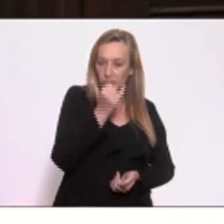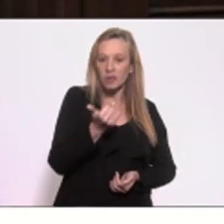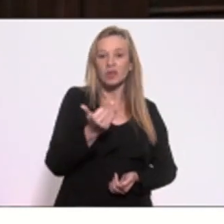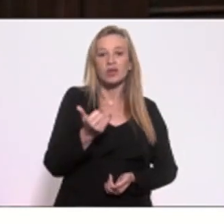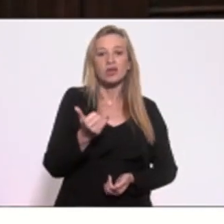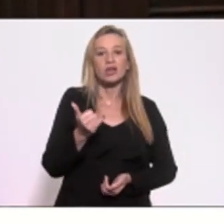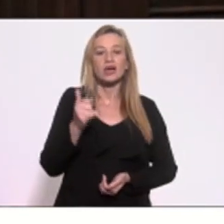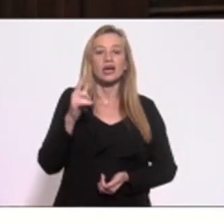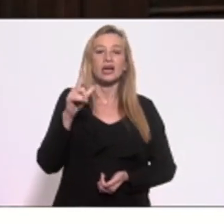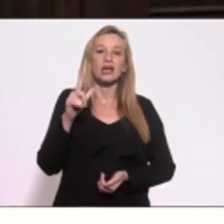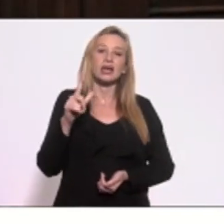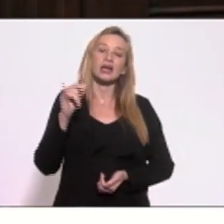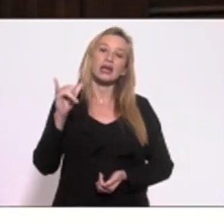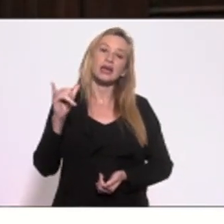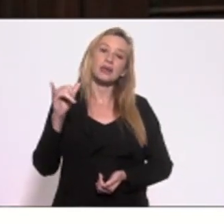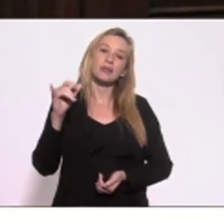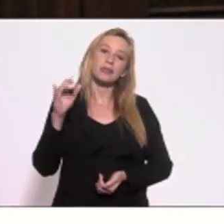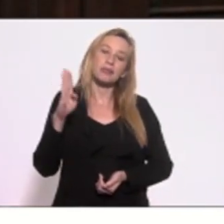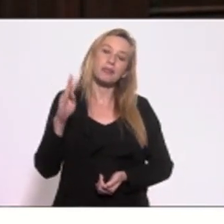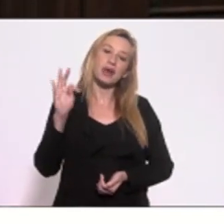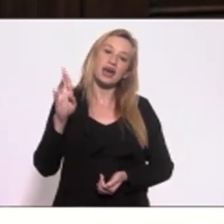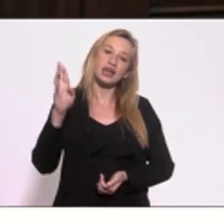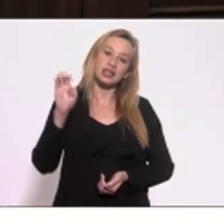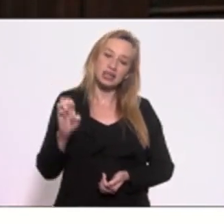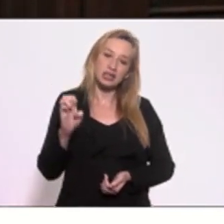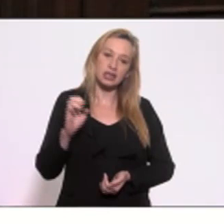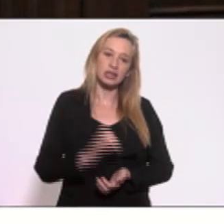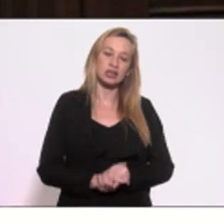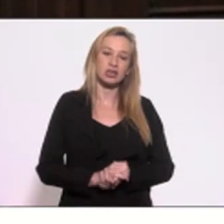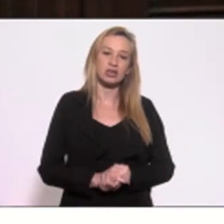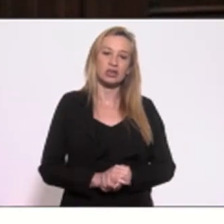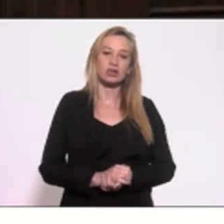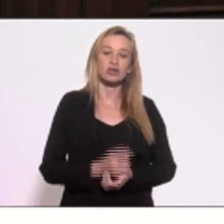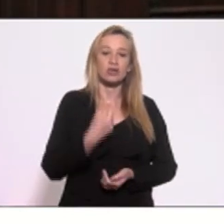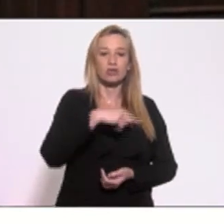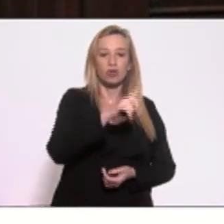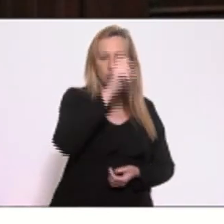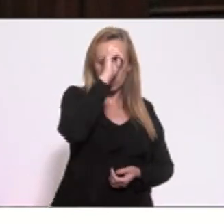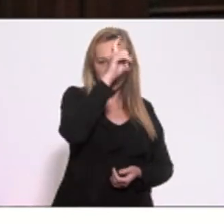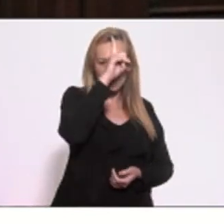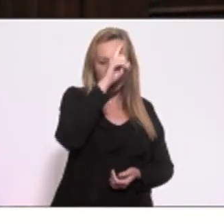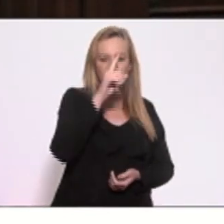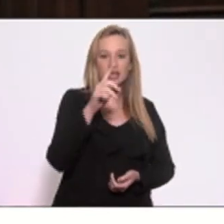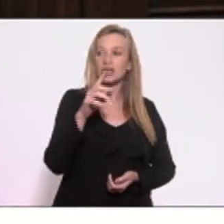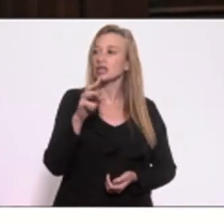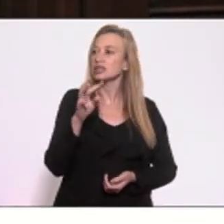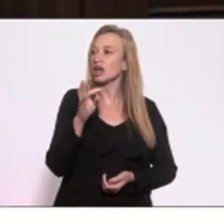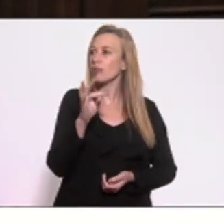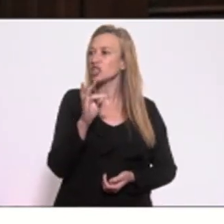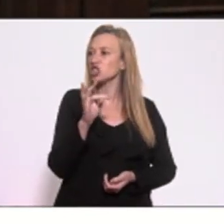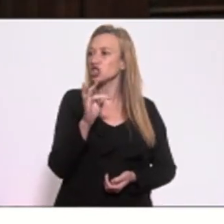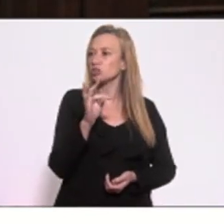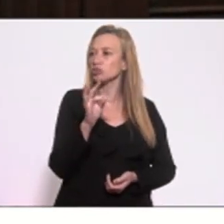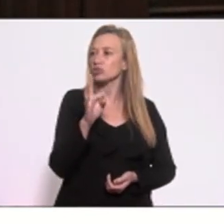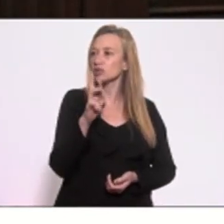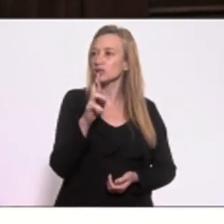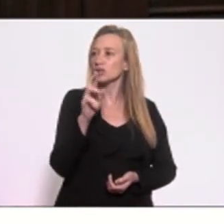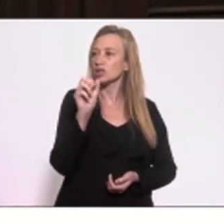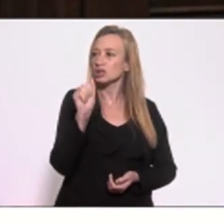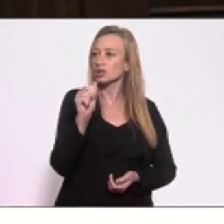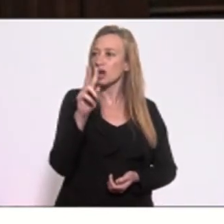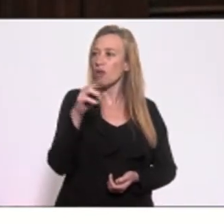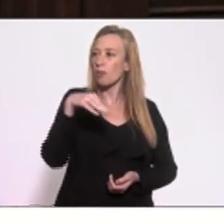deu entrada, inclusive, no hospital com traumatismo craniano grave e morte cerebral. É uma